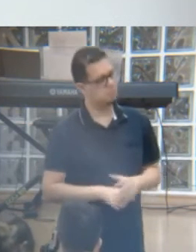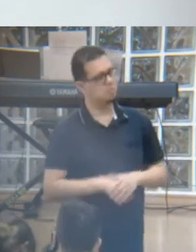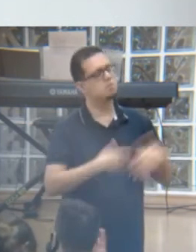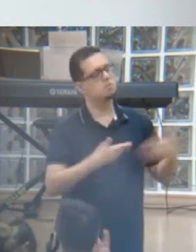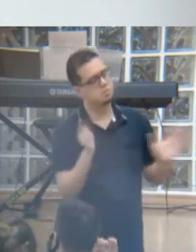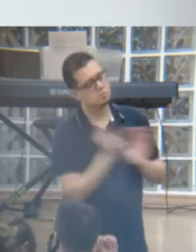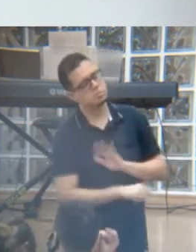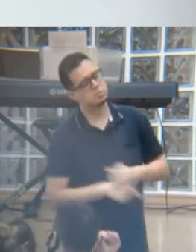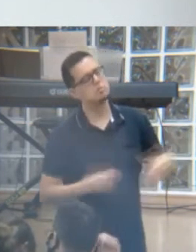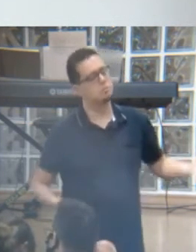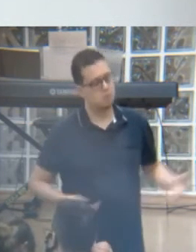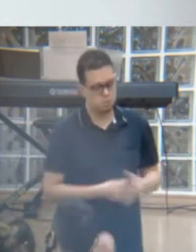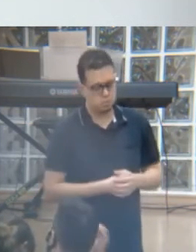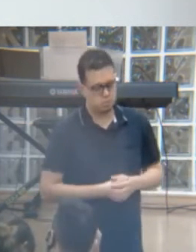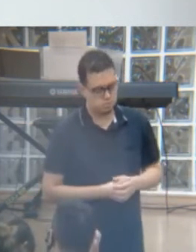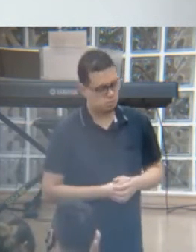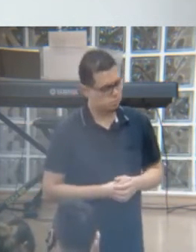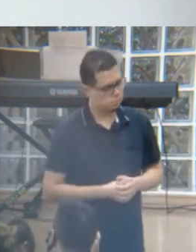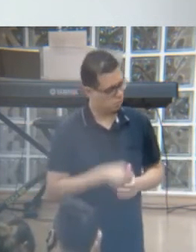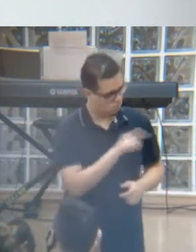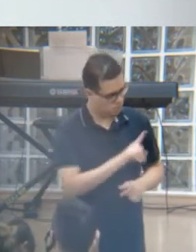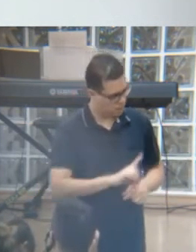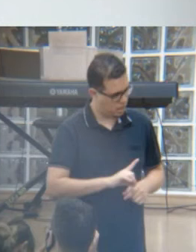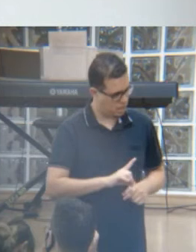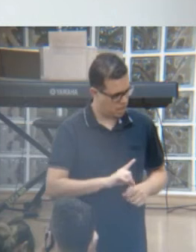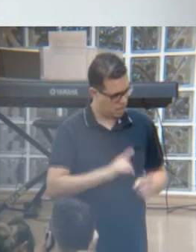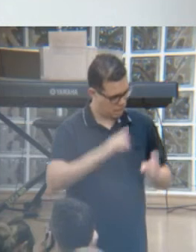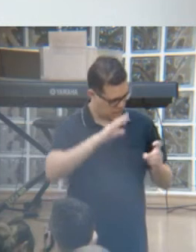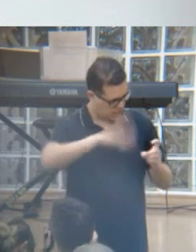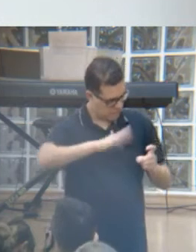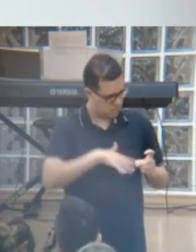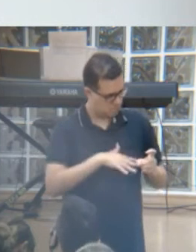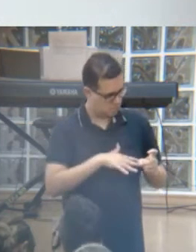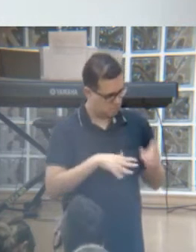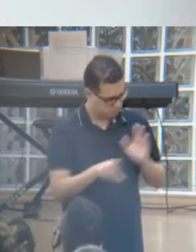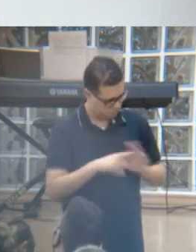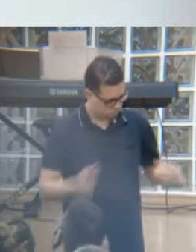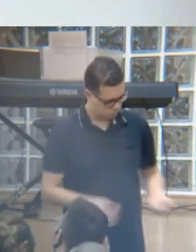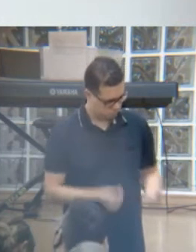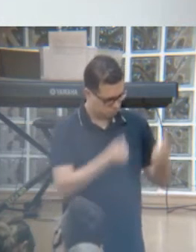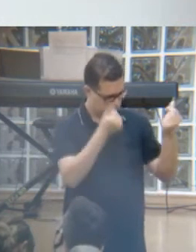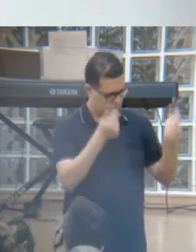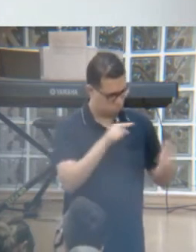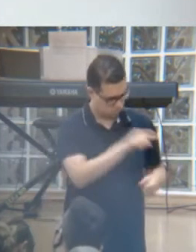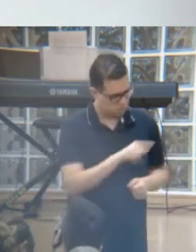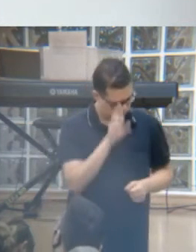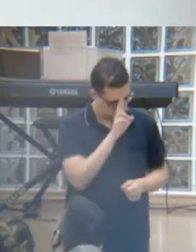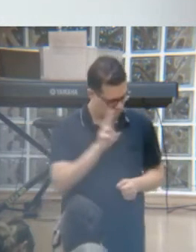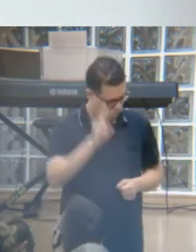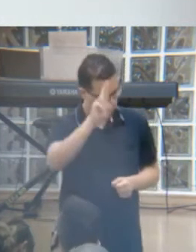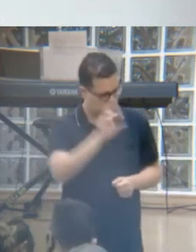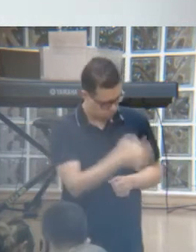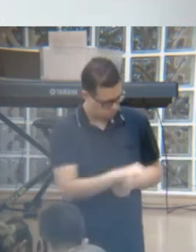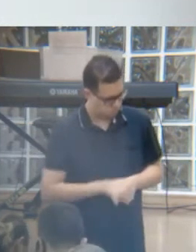profetas. Então, Baal, não é você o Deus da prosperidade? Não é você o Senhor? Não é você o Deus